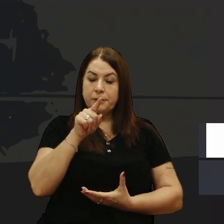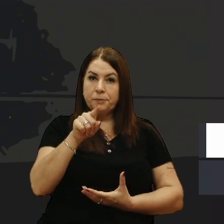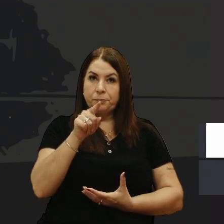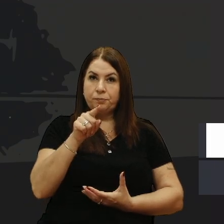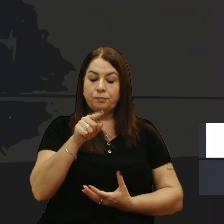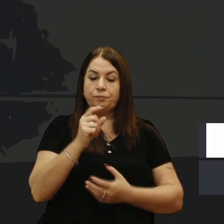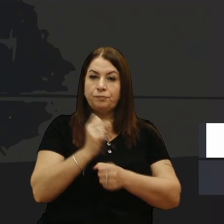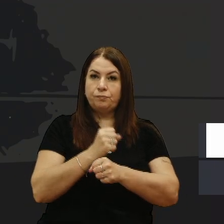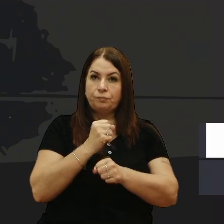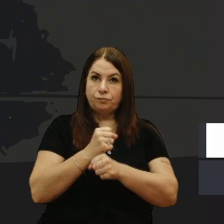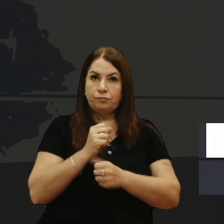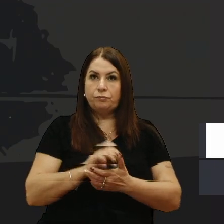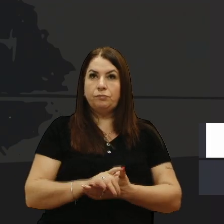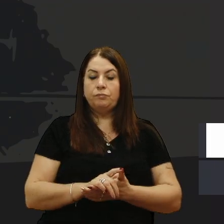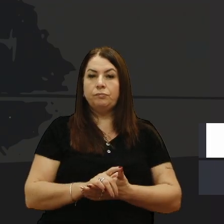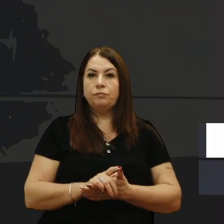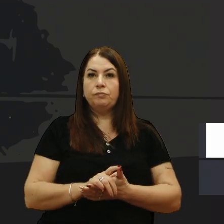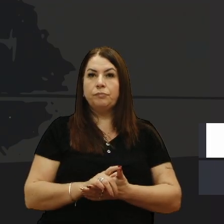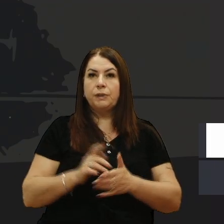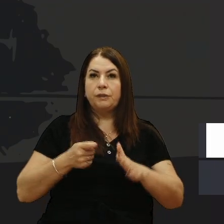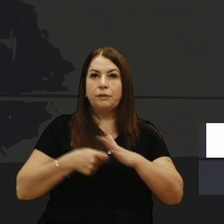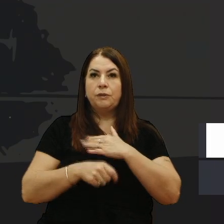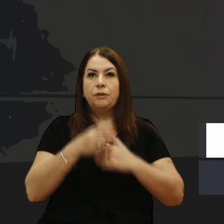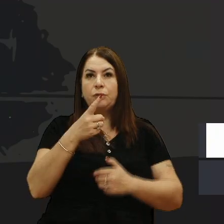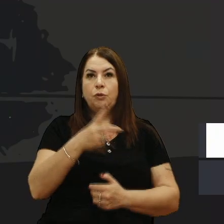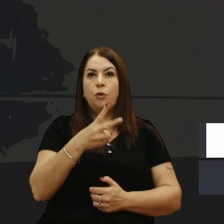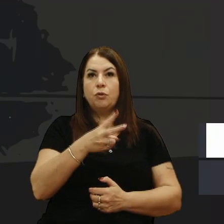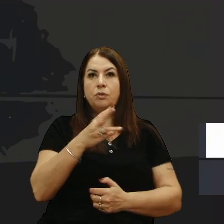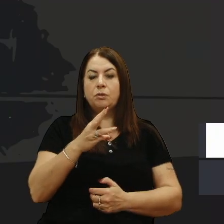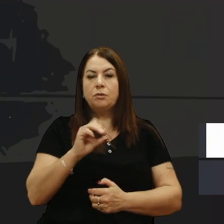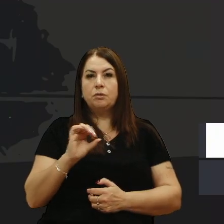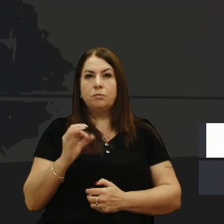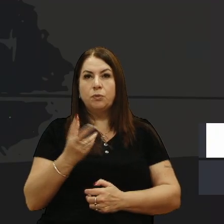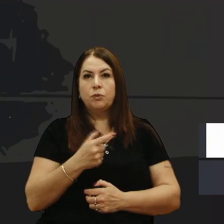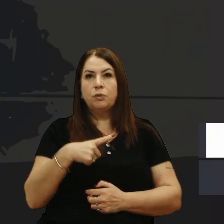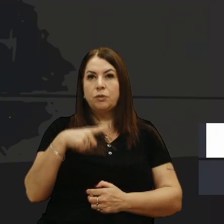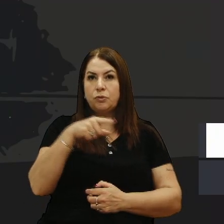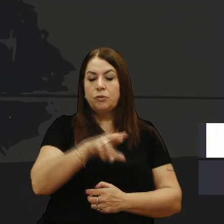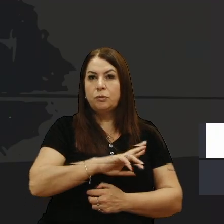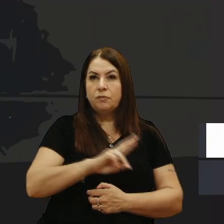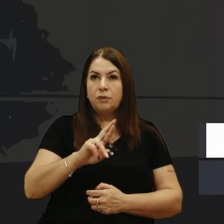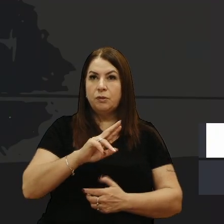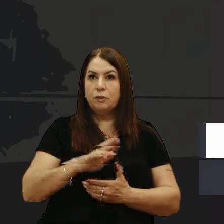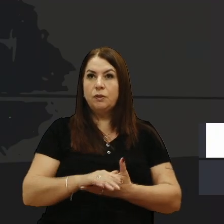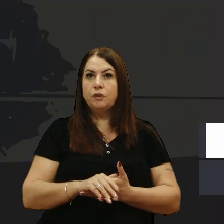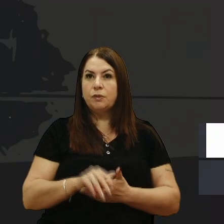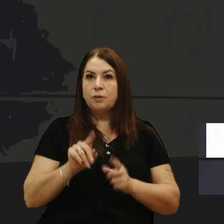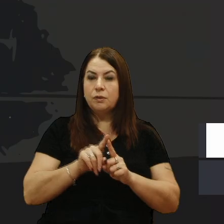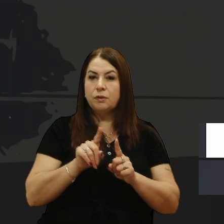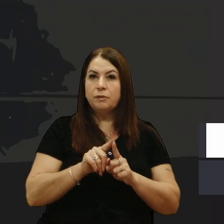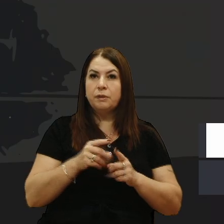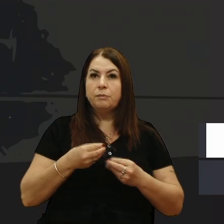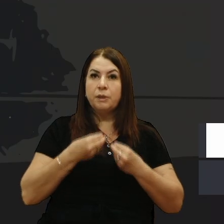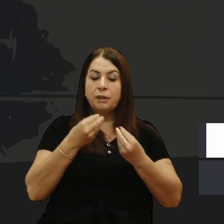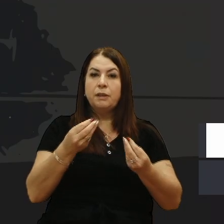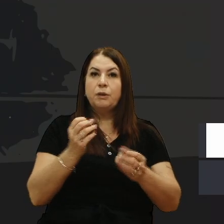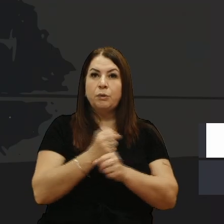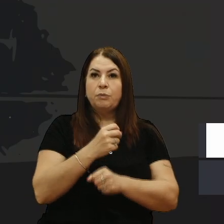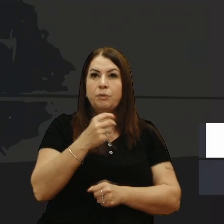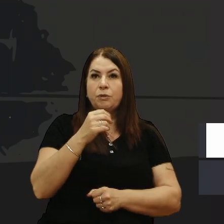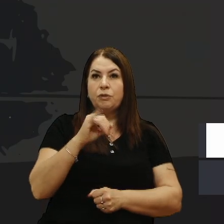Nessa obra vão ser investidos 230 milhões de reais, que é o custo dela. A nossa intenção de entregar essa obra em janeiro